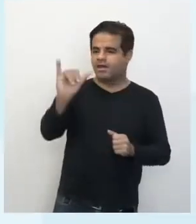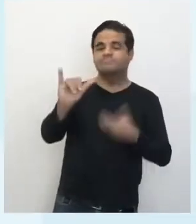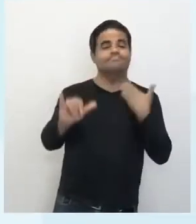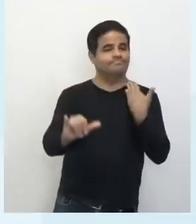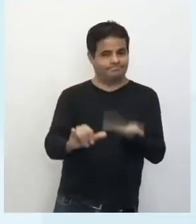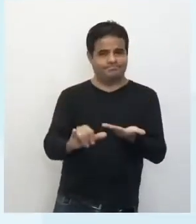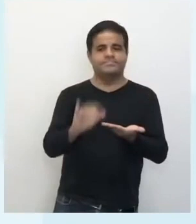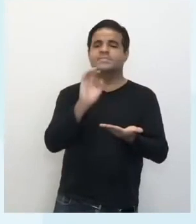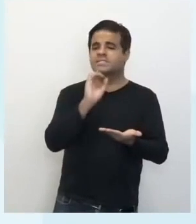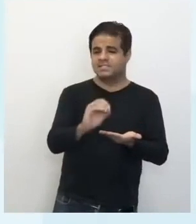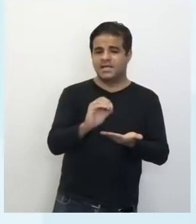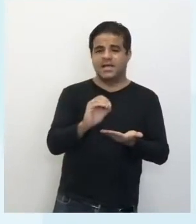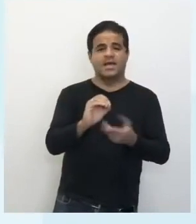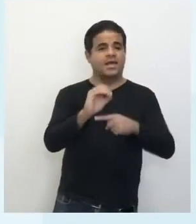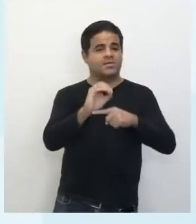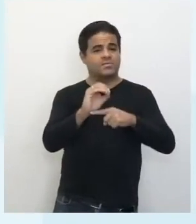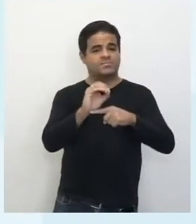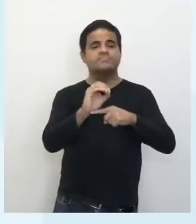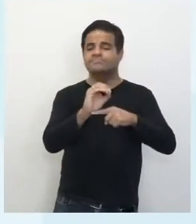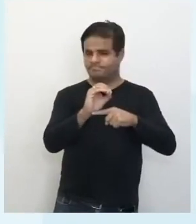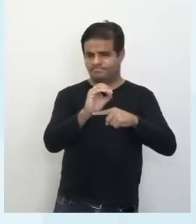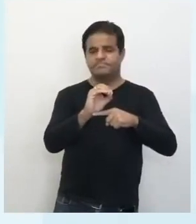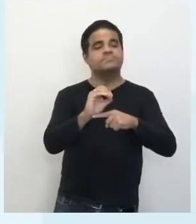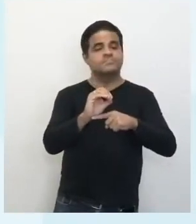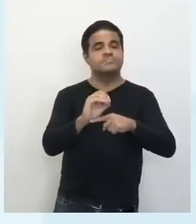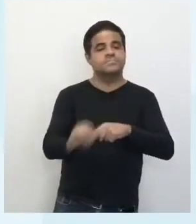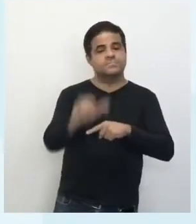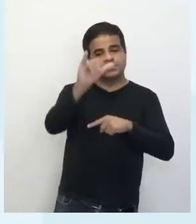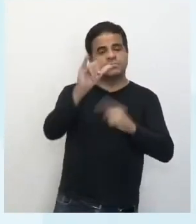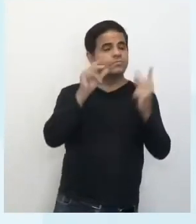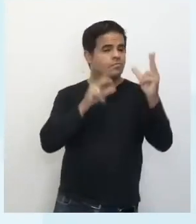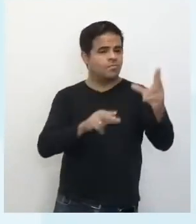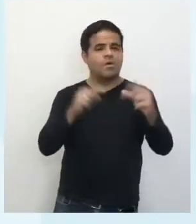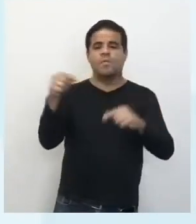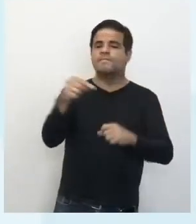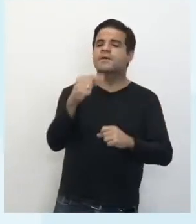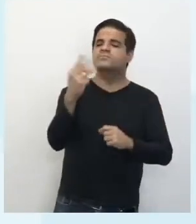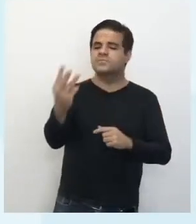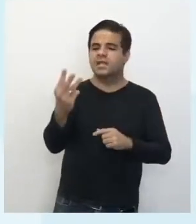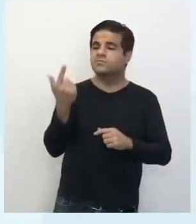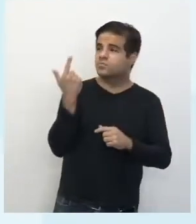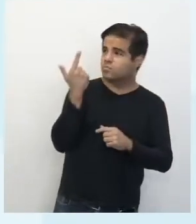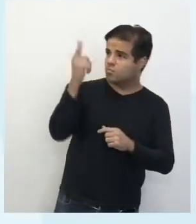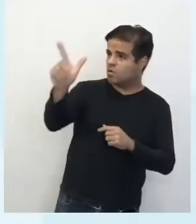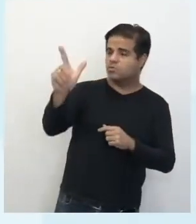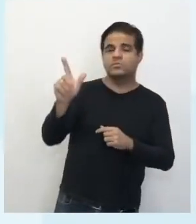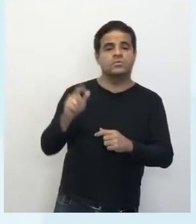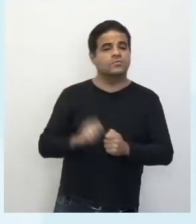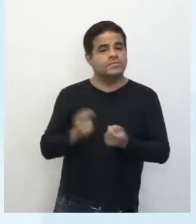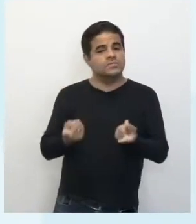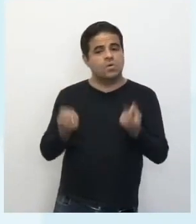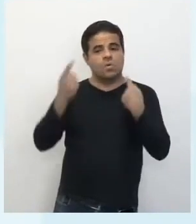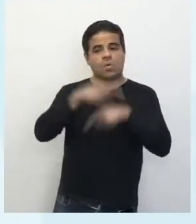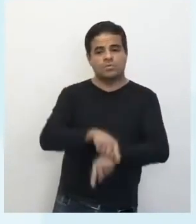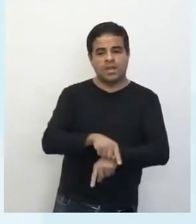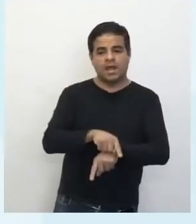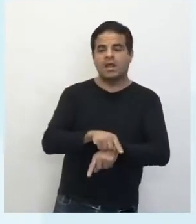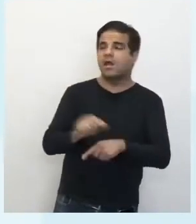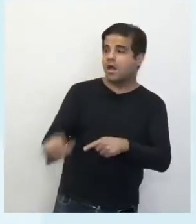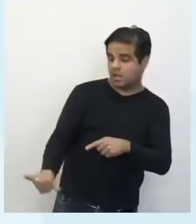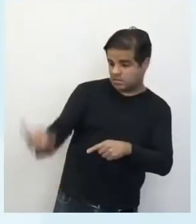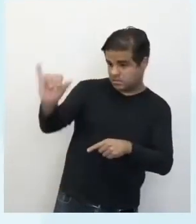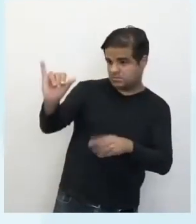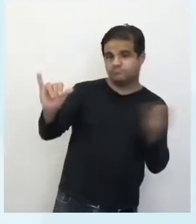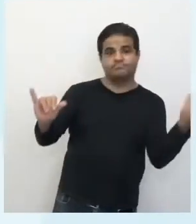ó, 0 some essa letra aqui, certo? Então, o y ficou igual a menos 3. E o outro par, eu fiz o contrário, ó, onde está y,